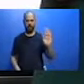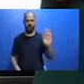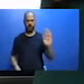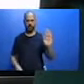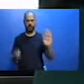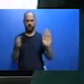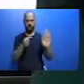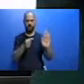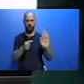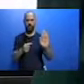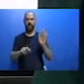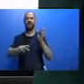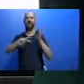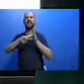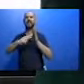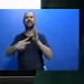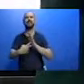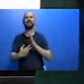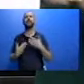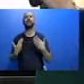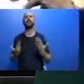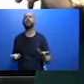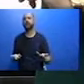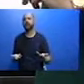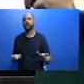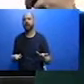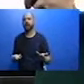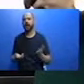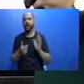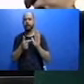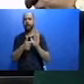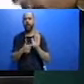que significa essa mão para frente